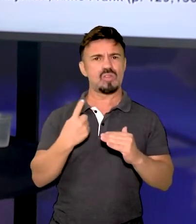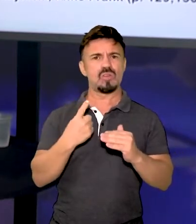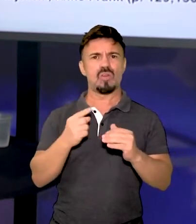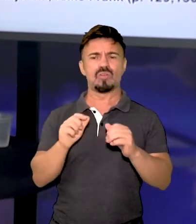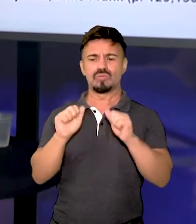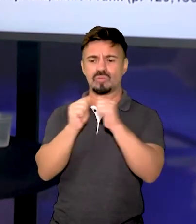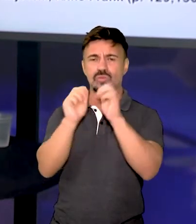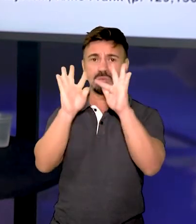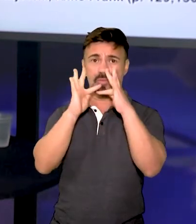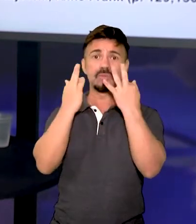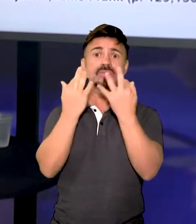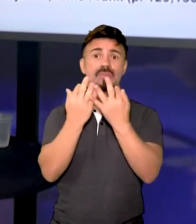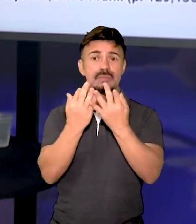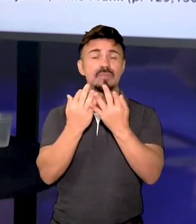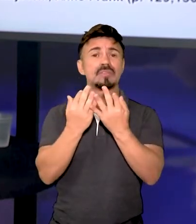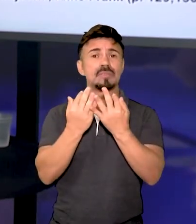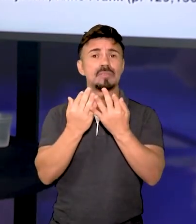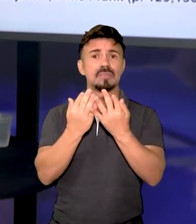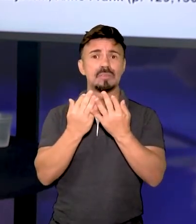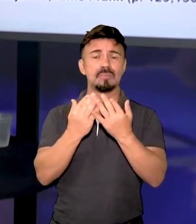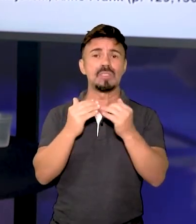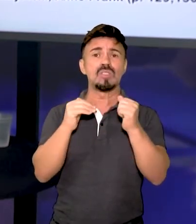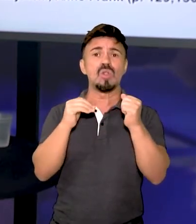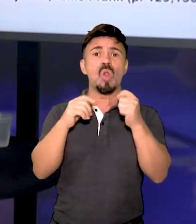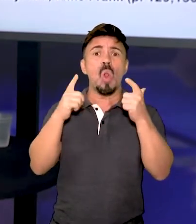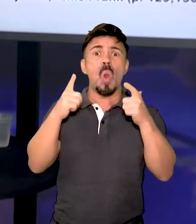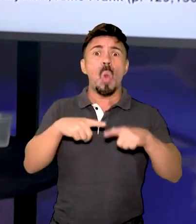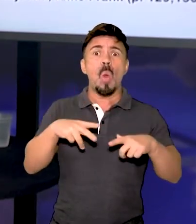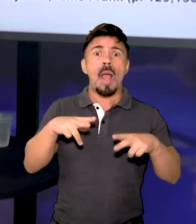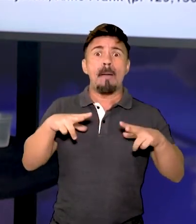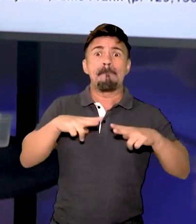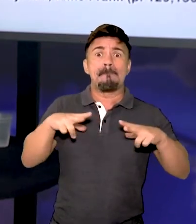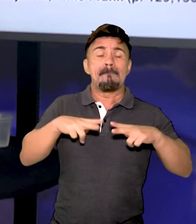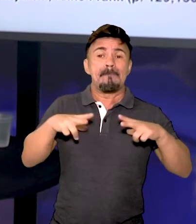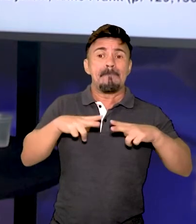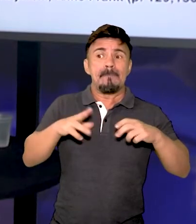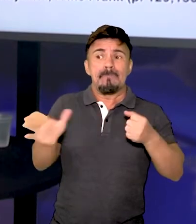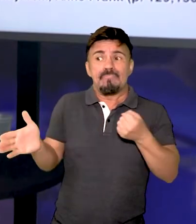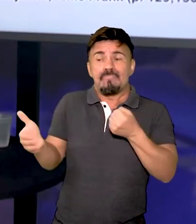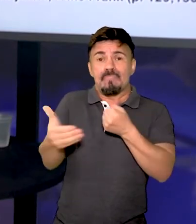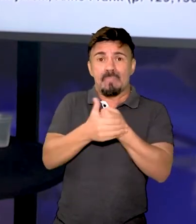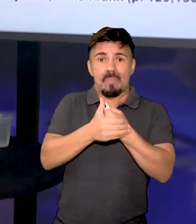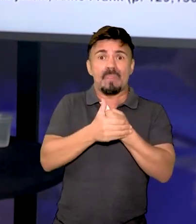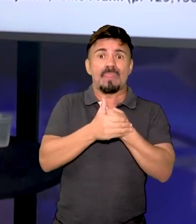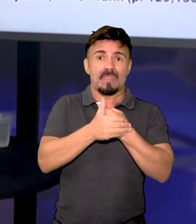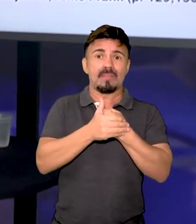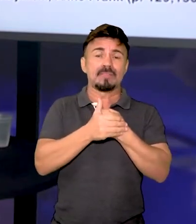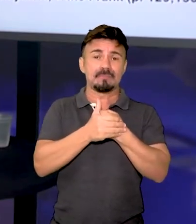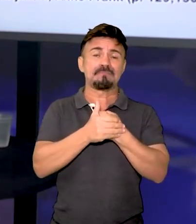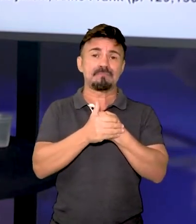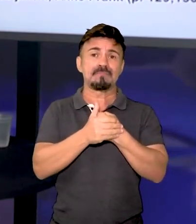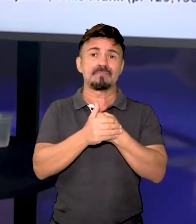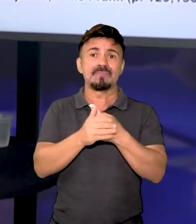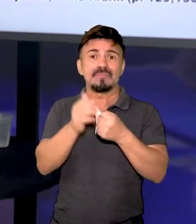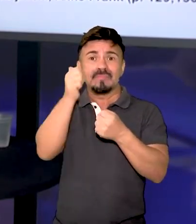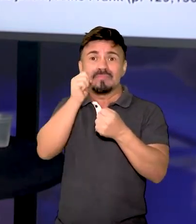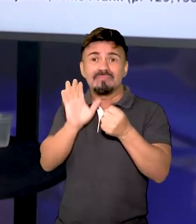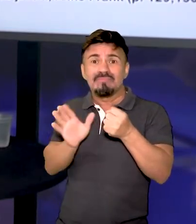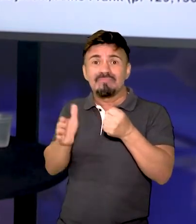família, justamente no anexo secreto, um local onde o pai dela trabalhava e ela ali estava